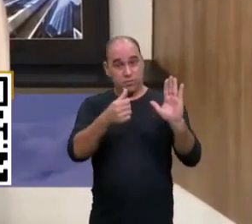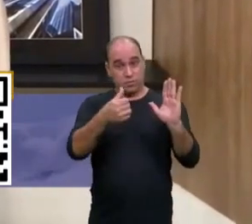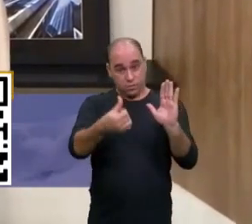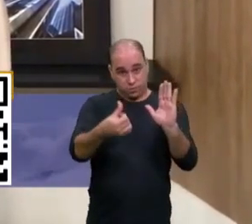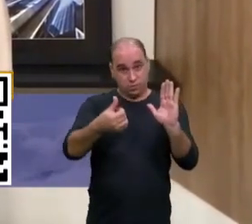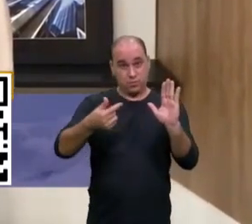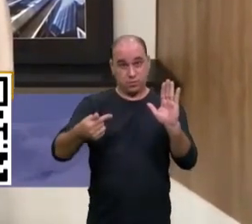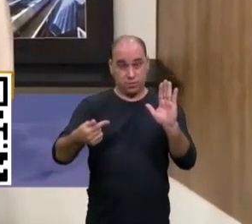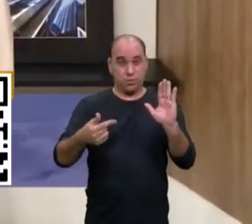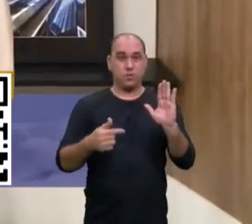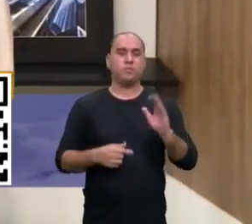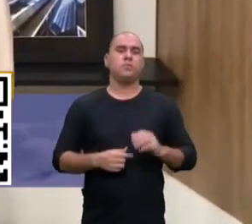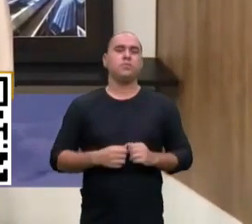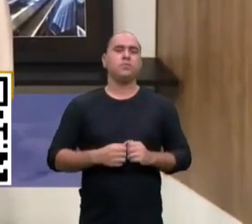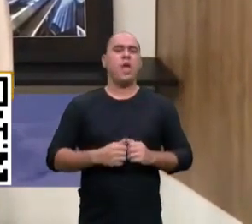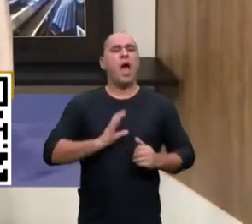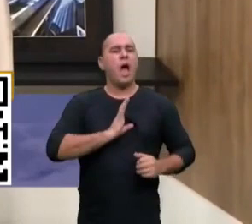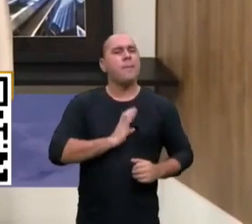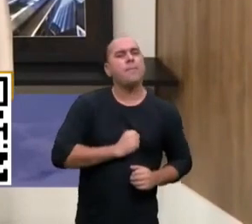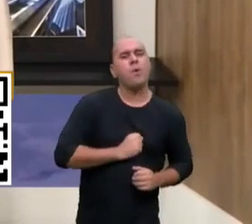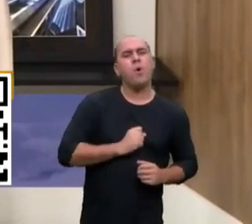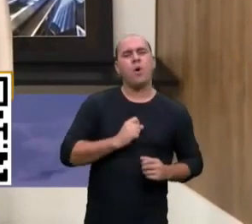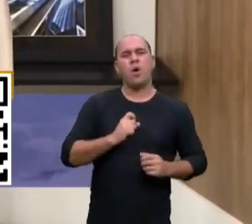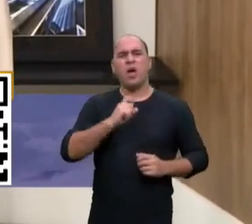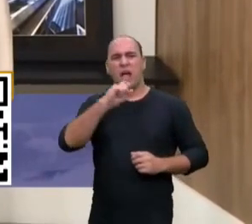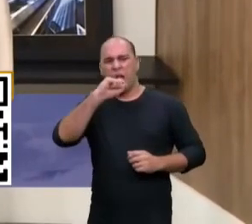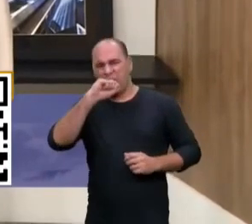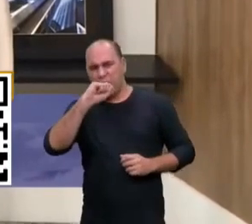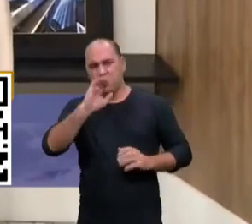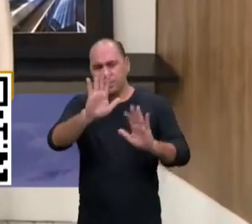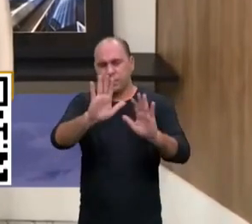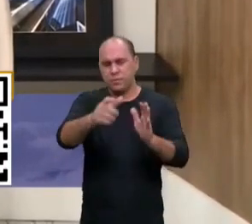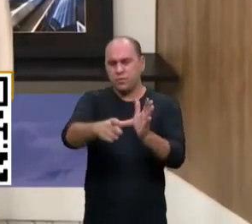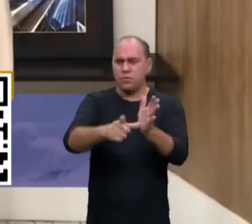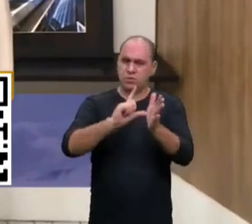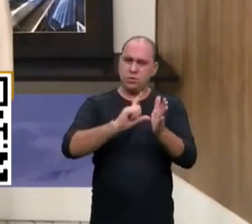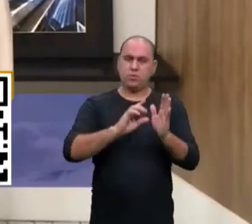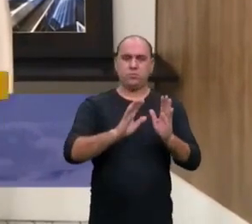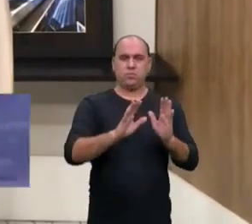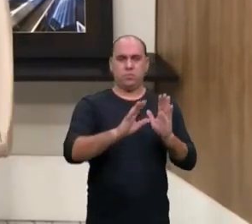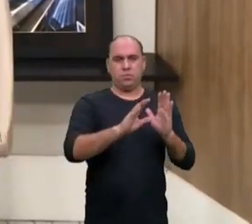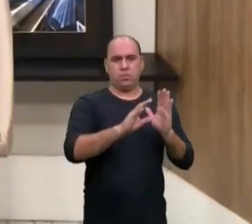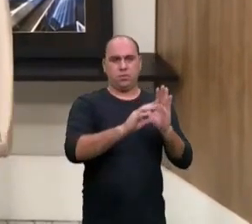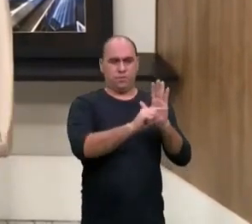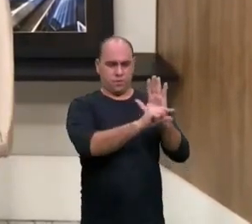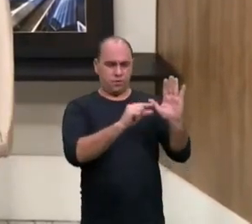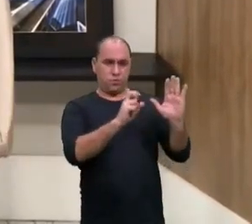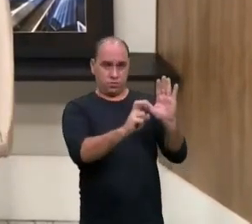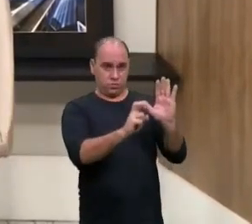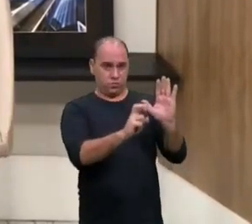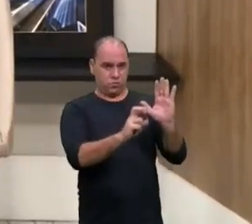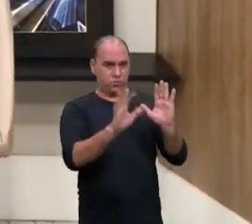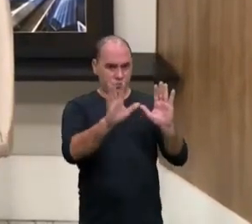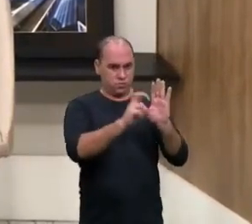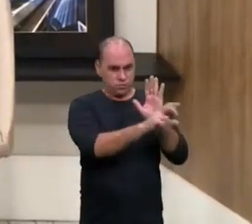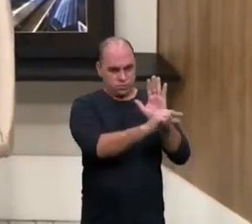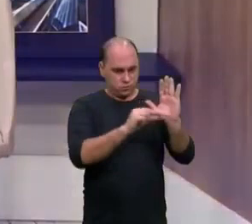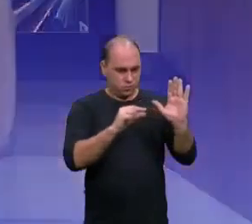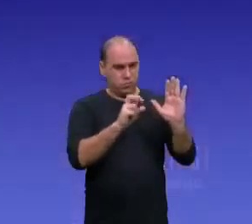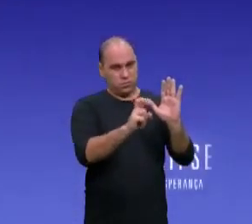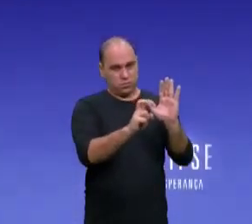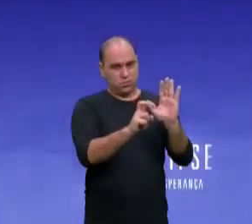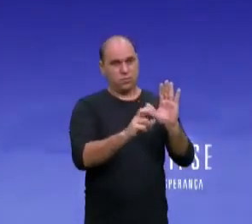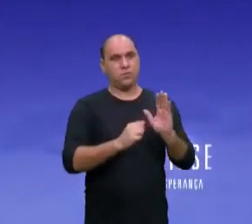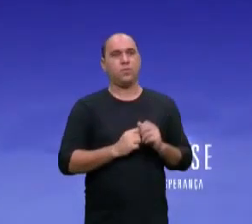Deus amor ódio inveja eu vou começar então um pouquinho aqui do gajo 5 e aí eu emendo e fica mais fácil